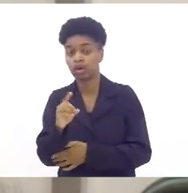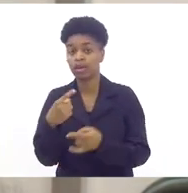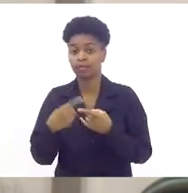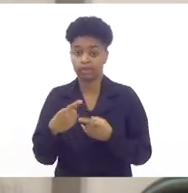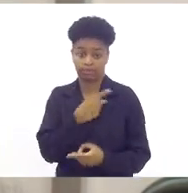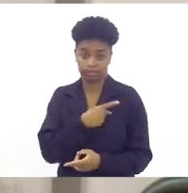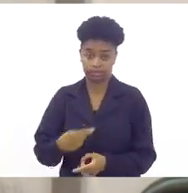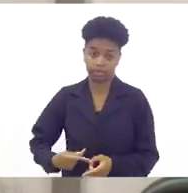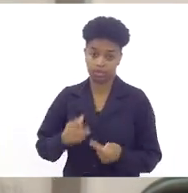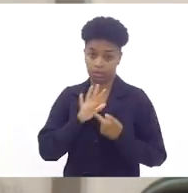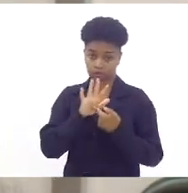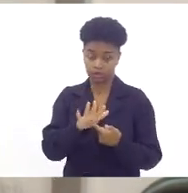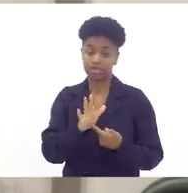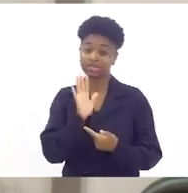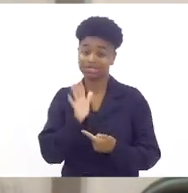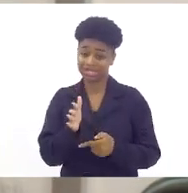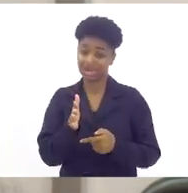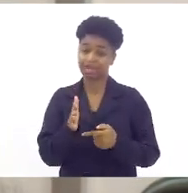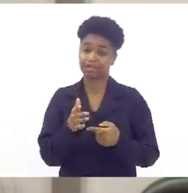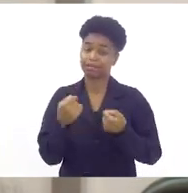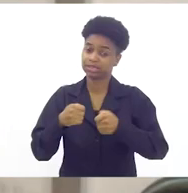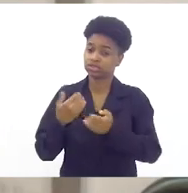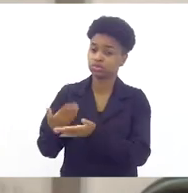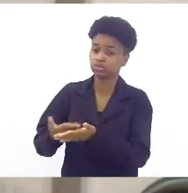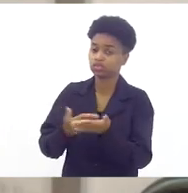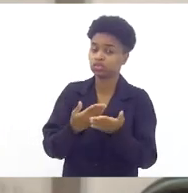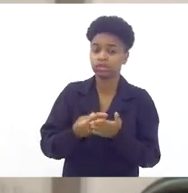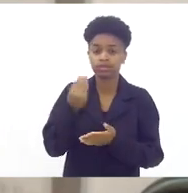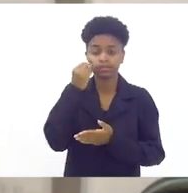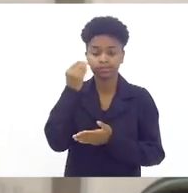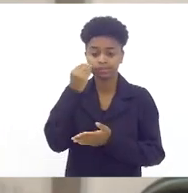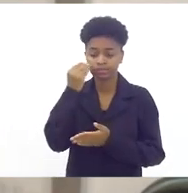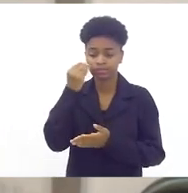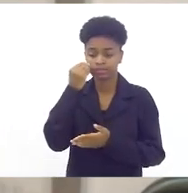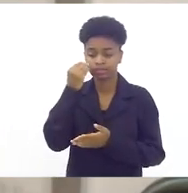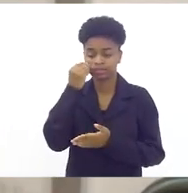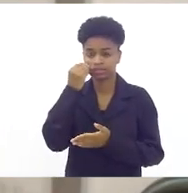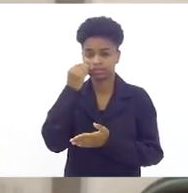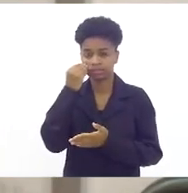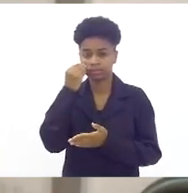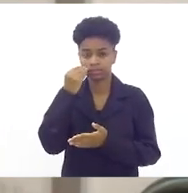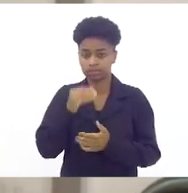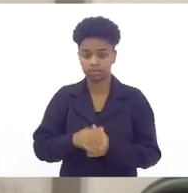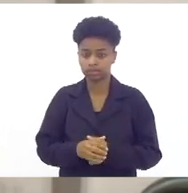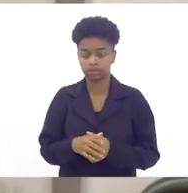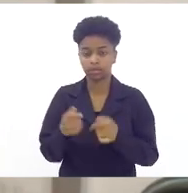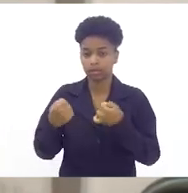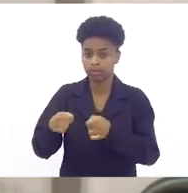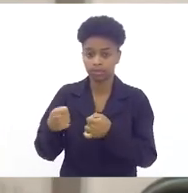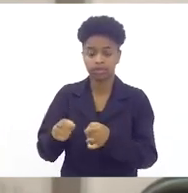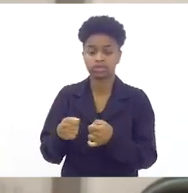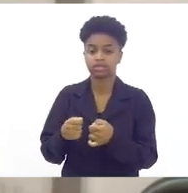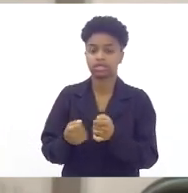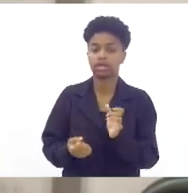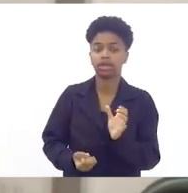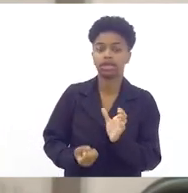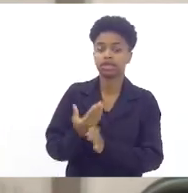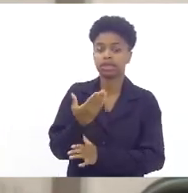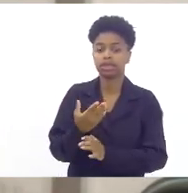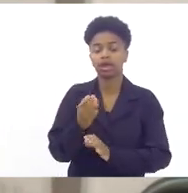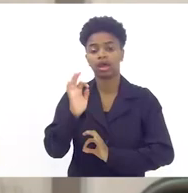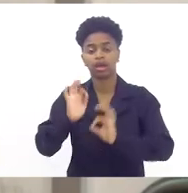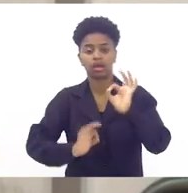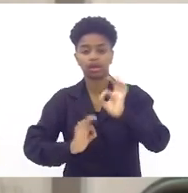é já previa a necessidade de um estudo para implementação da alimentação para o ensino noturno e para o ensino superior